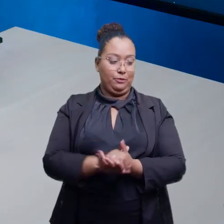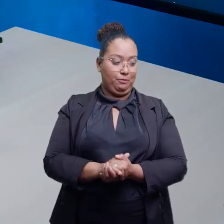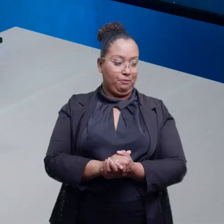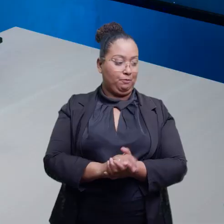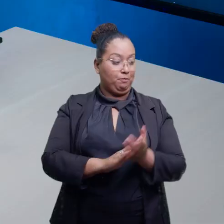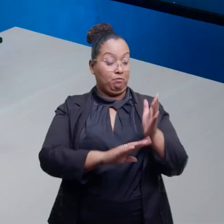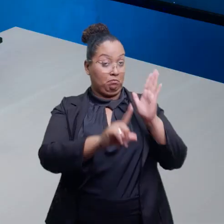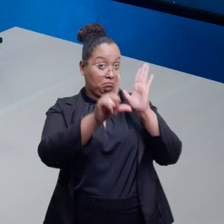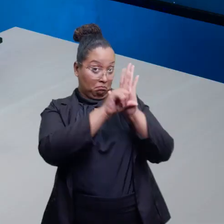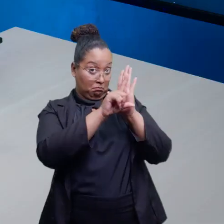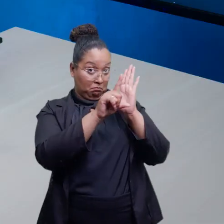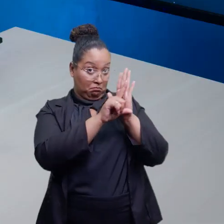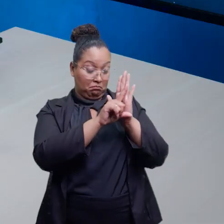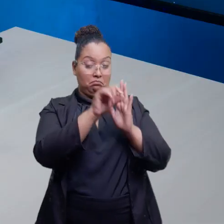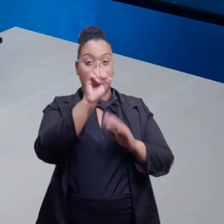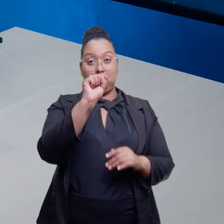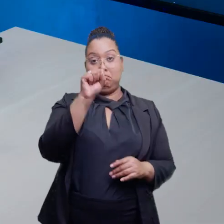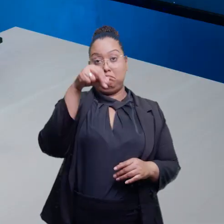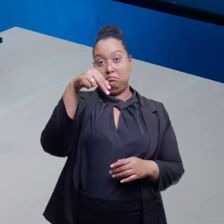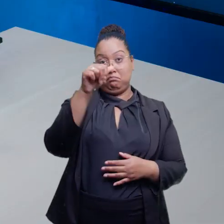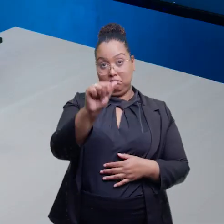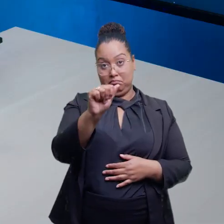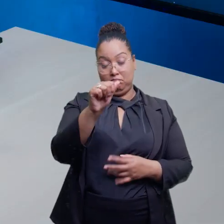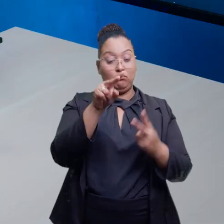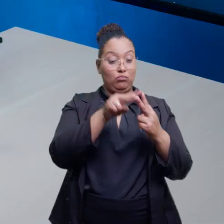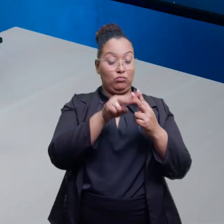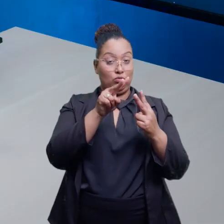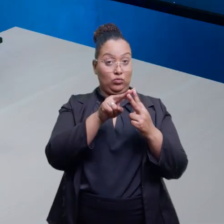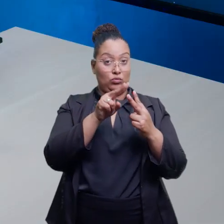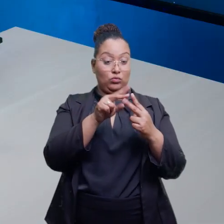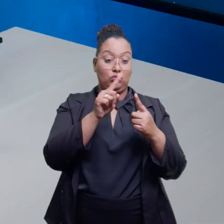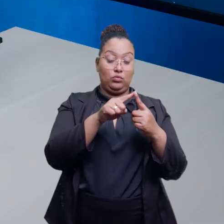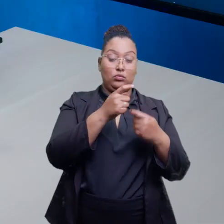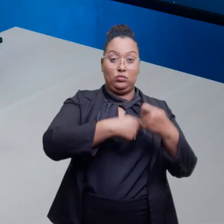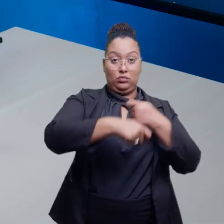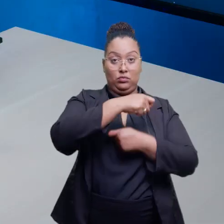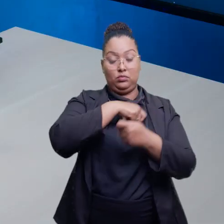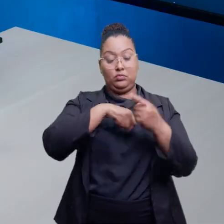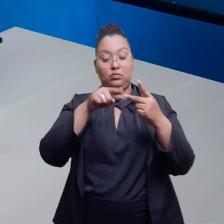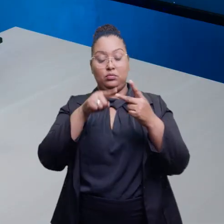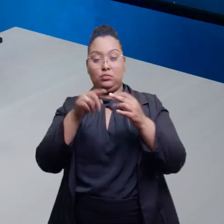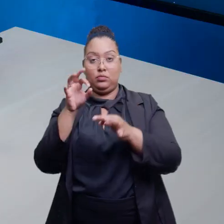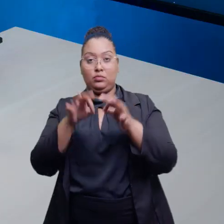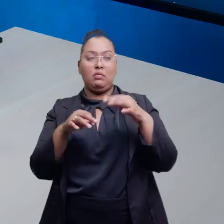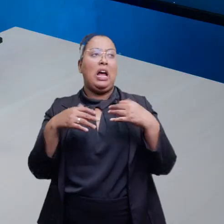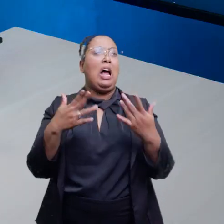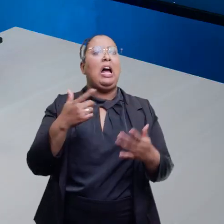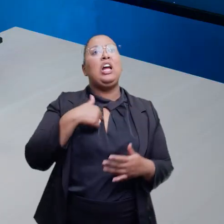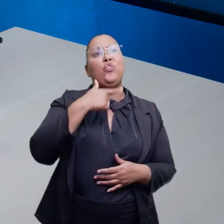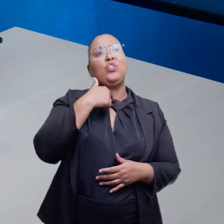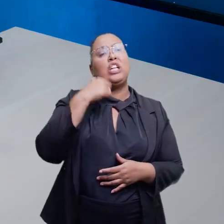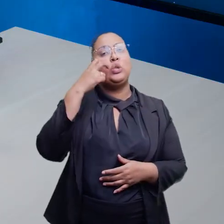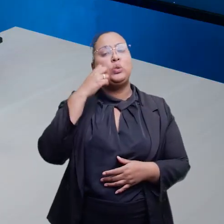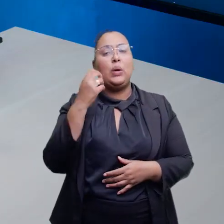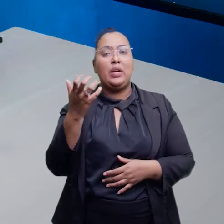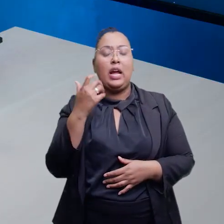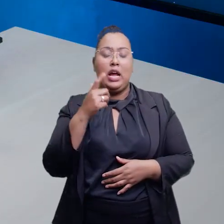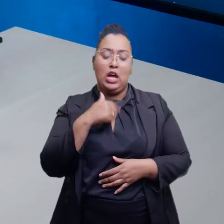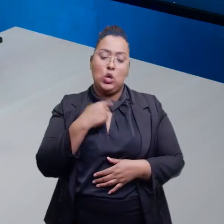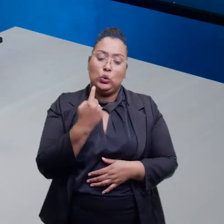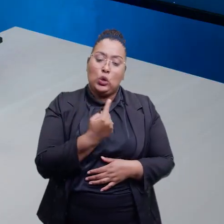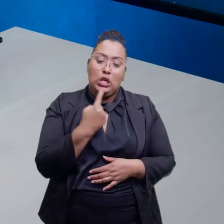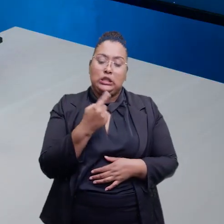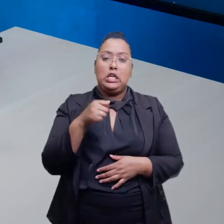meios legais, via SNA, né? São 2 procedimentos, o administrativo e o judicial. Ah, eu tenho vontade de adotar, eu